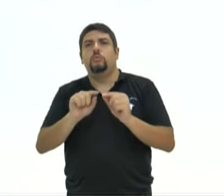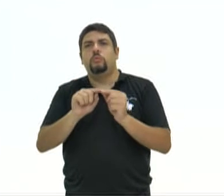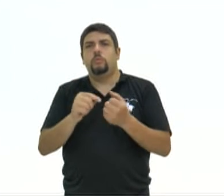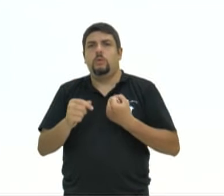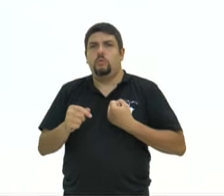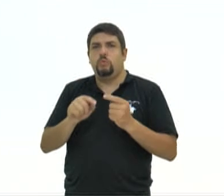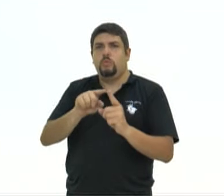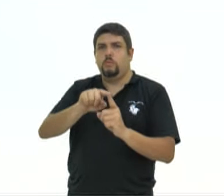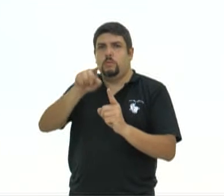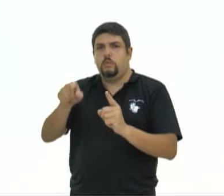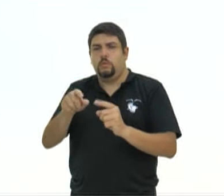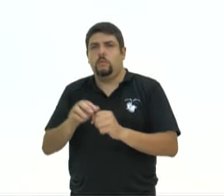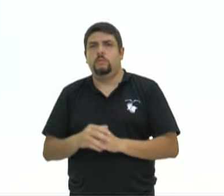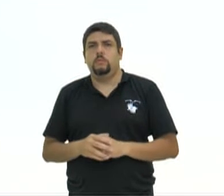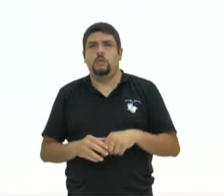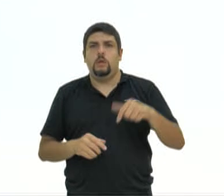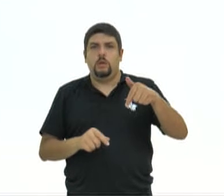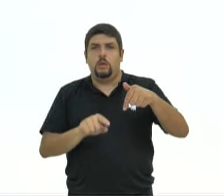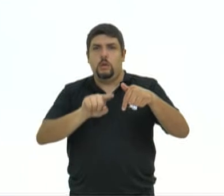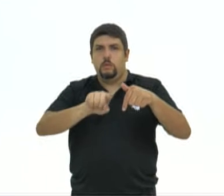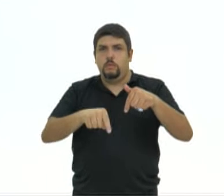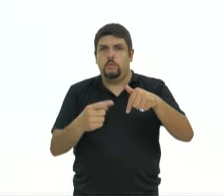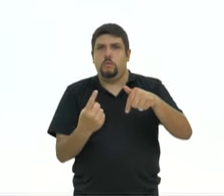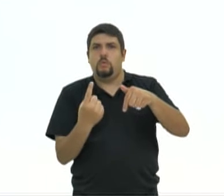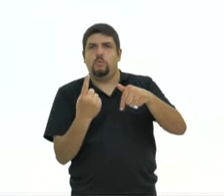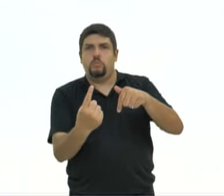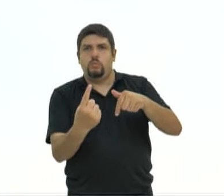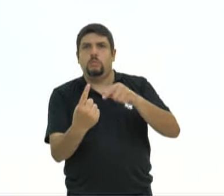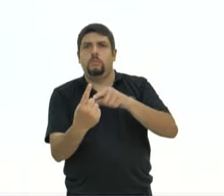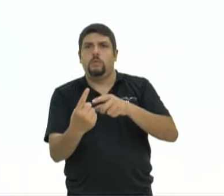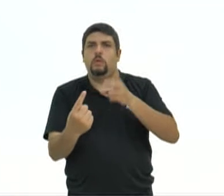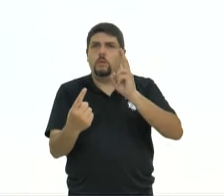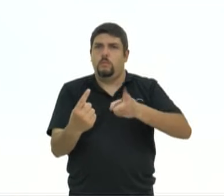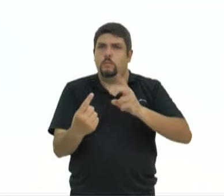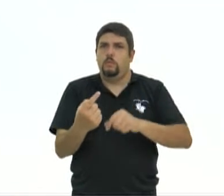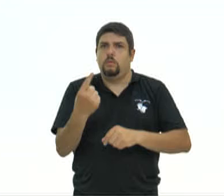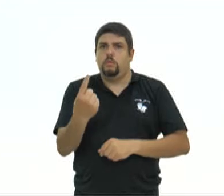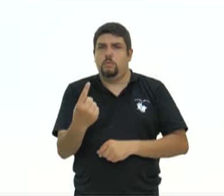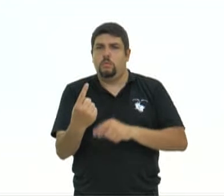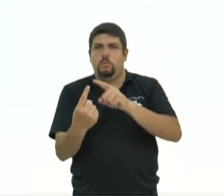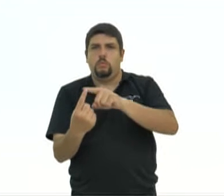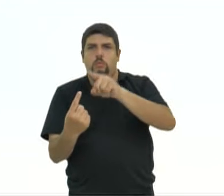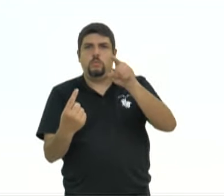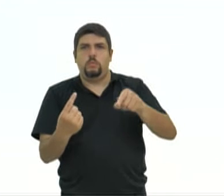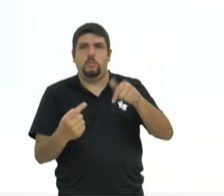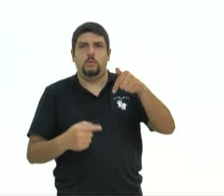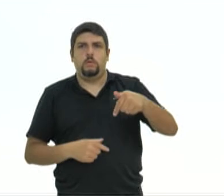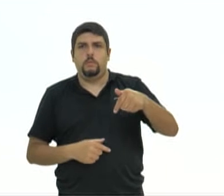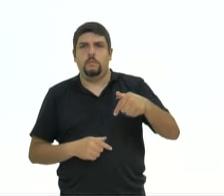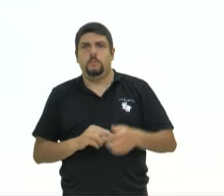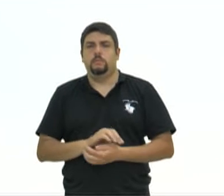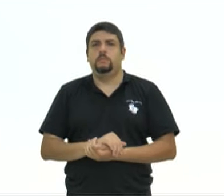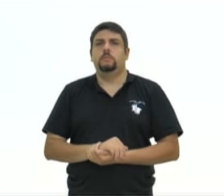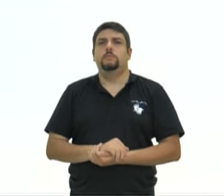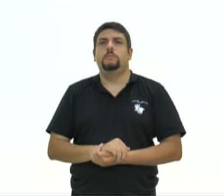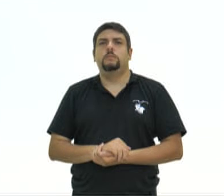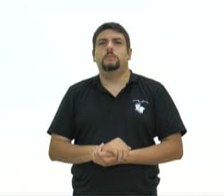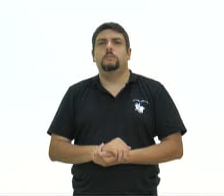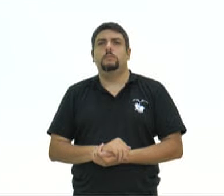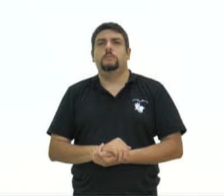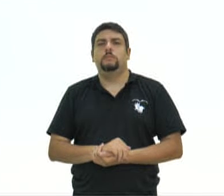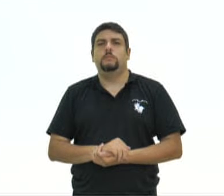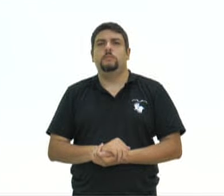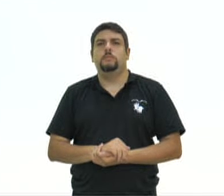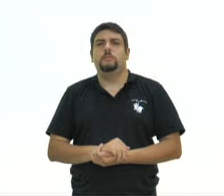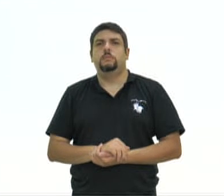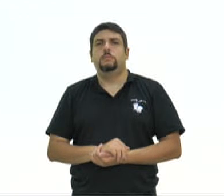Então, como eu tenho 7,1, né? Então é aproximadamente 7. Beleza? A média salarial é de 7 salários